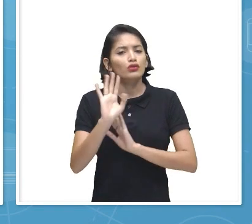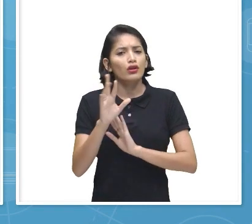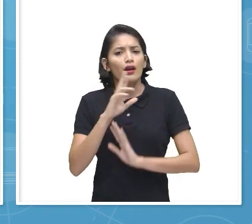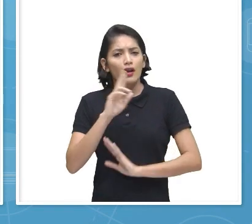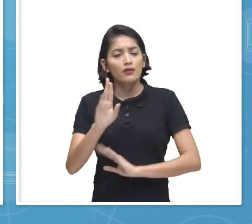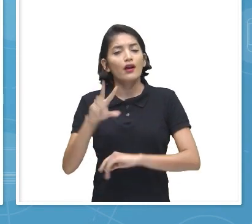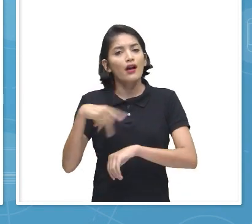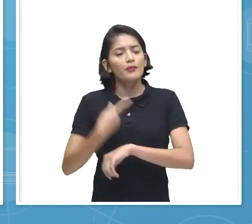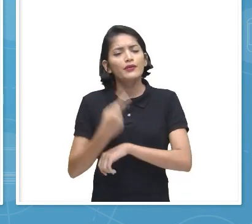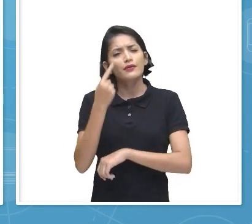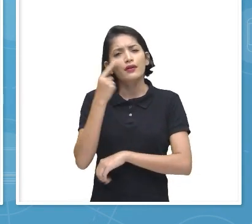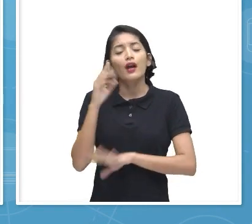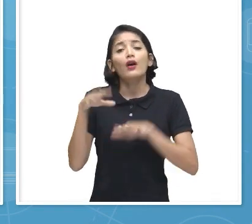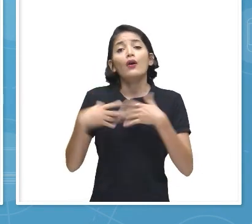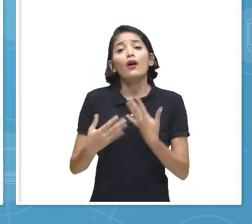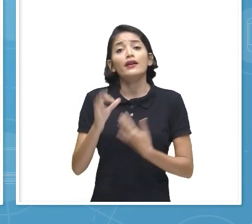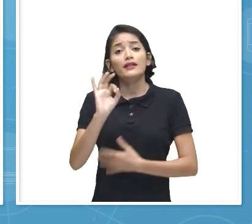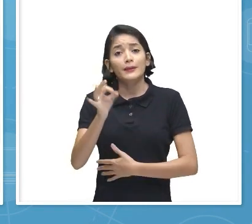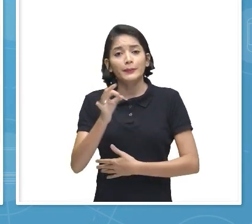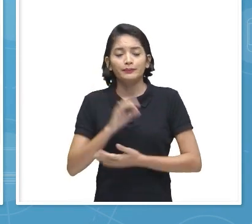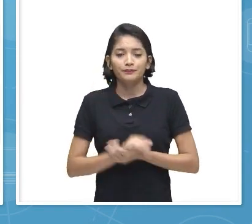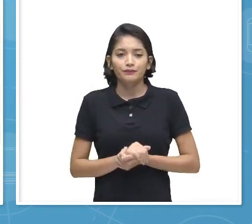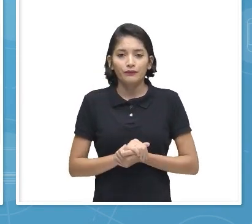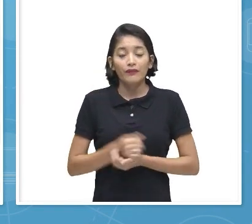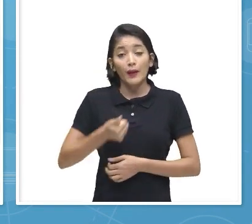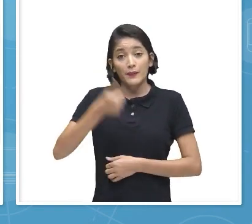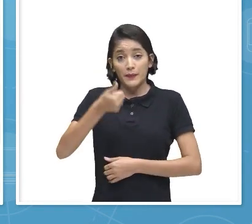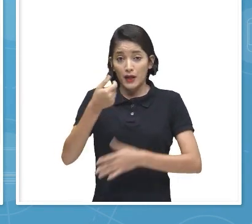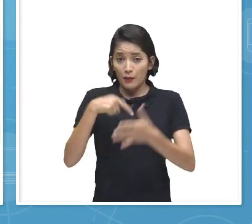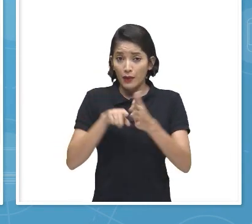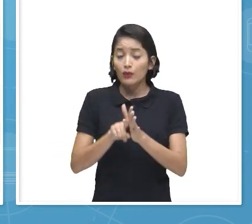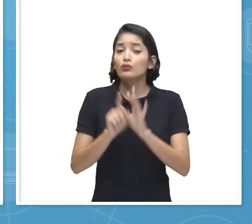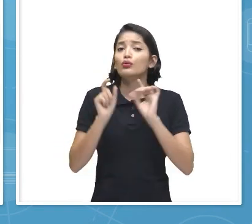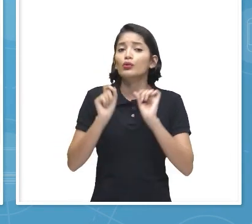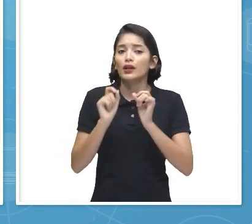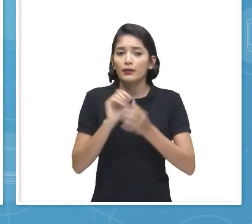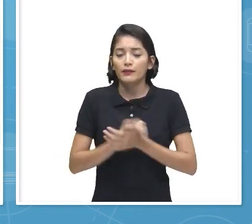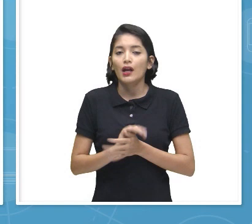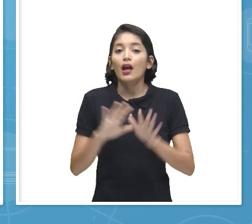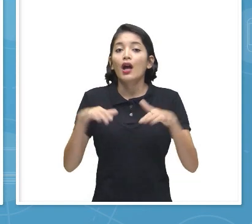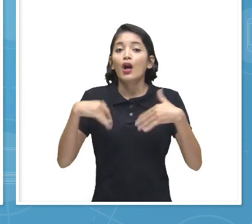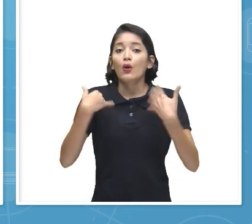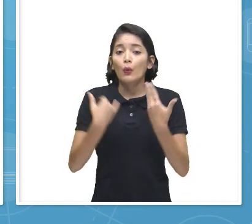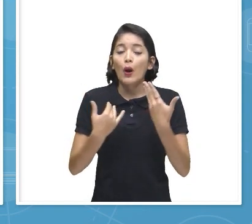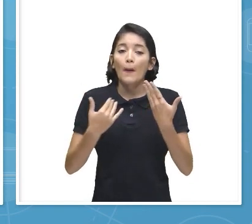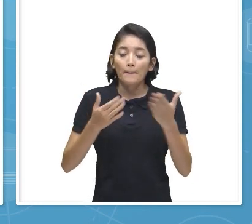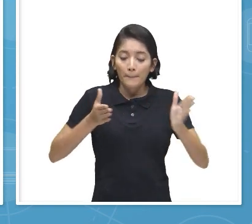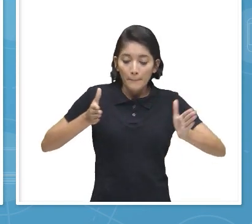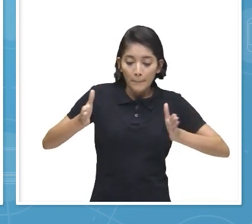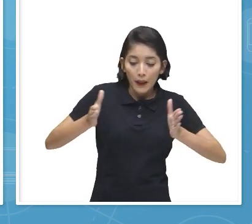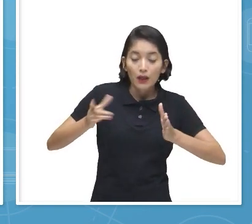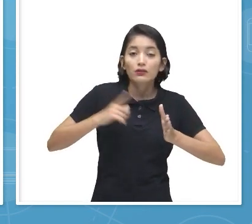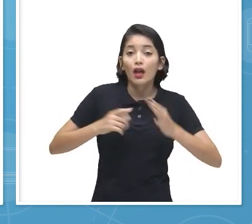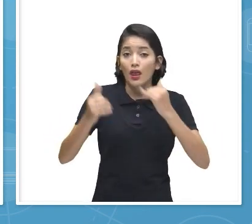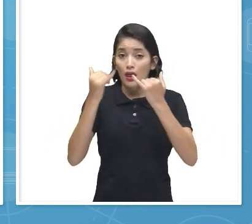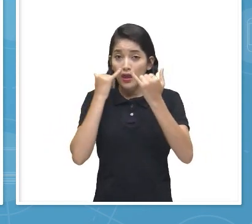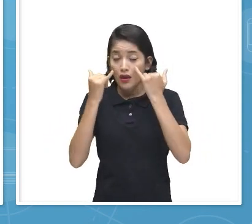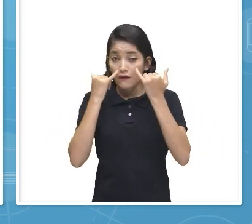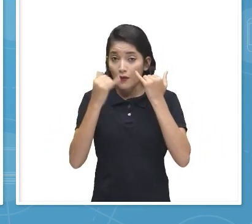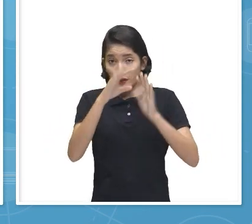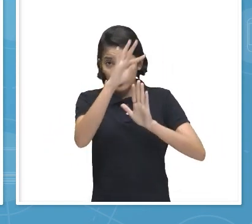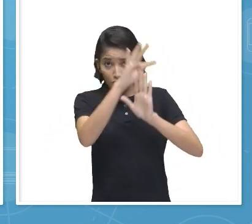eu verifico quem conseguiu acertar. Então, lá na questão 1, eu perguntei para vocês a qual fase a informação acima